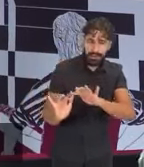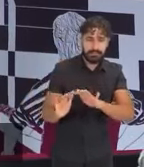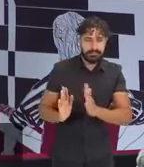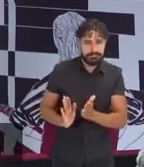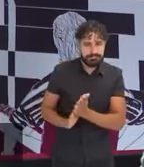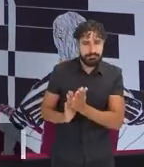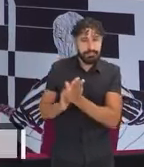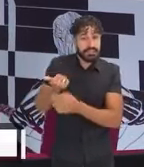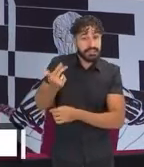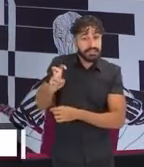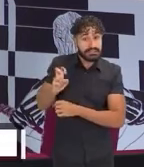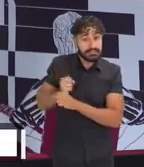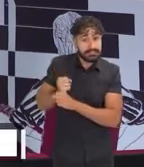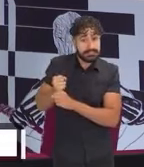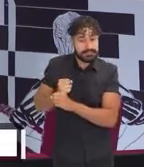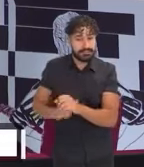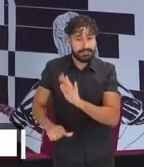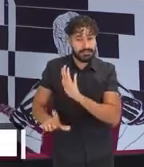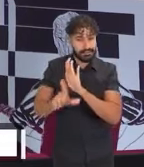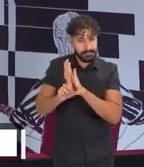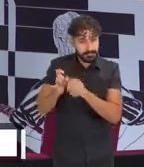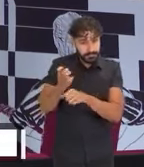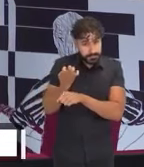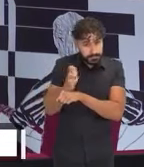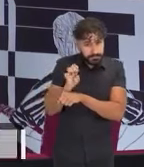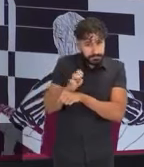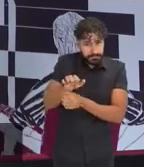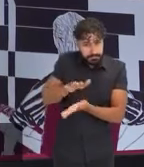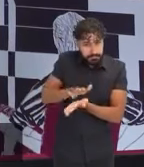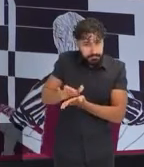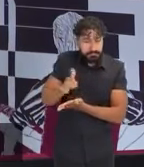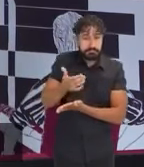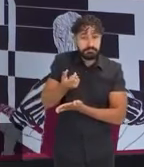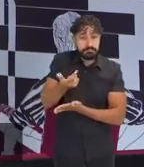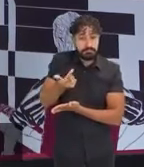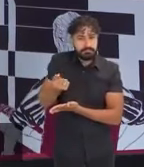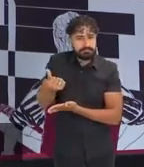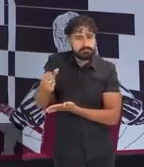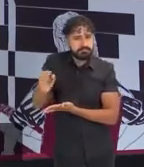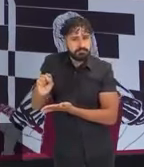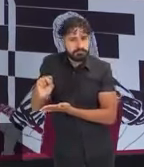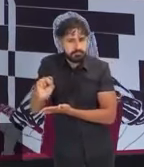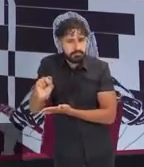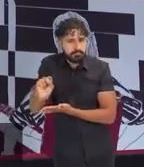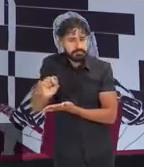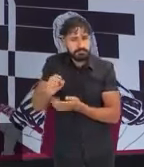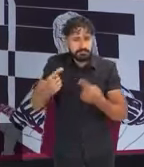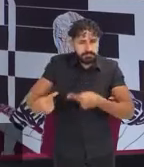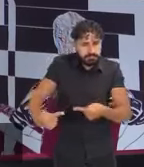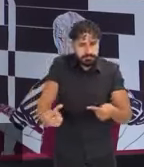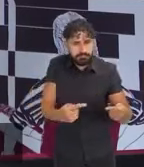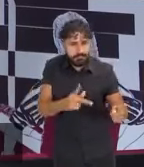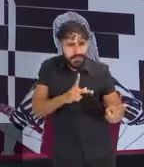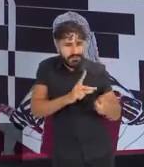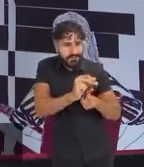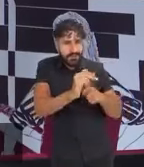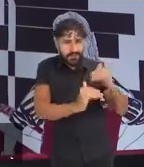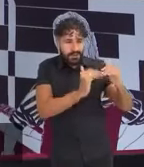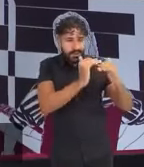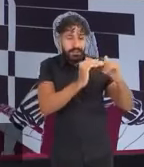número 11.788, de 2008, e discutir as conquistas e os avanços